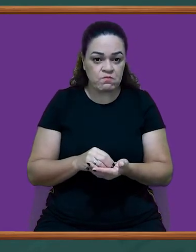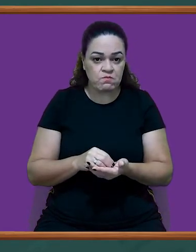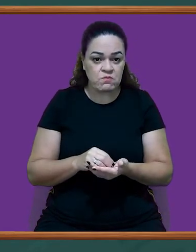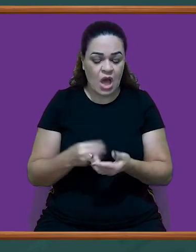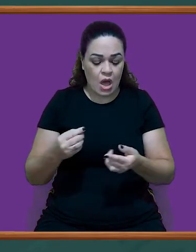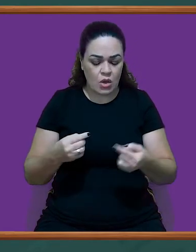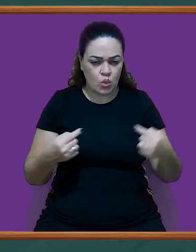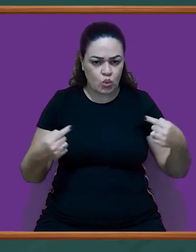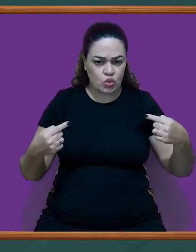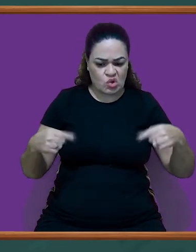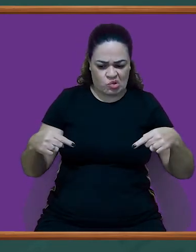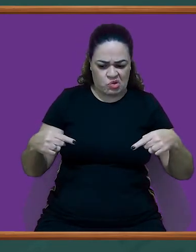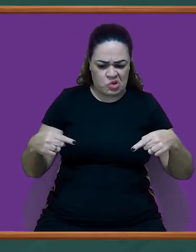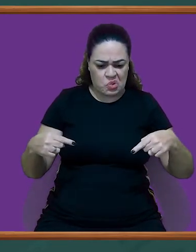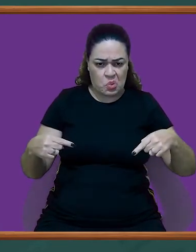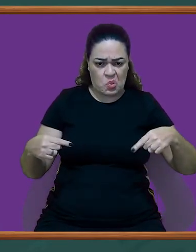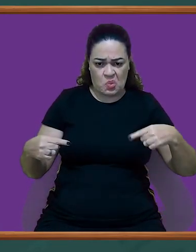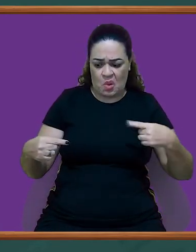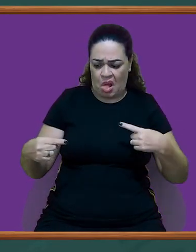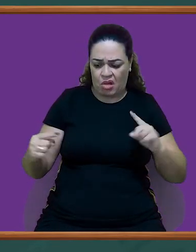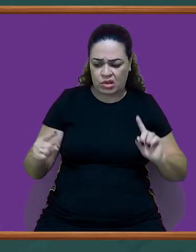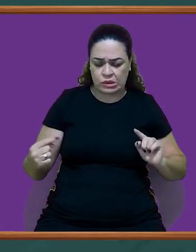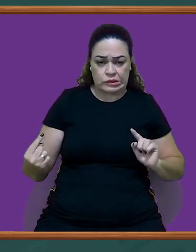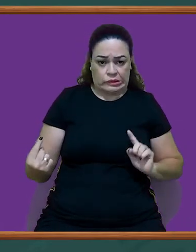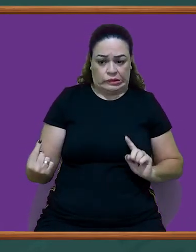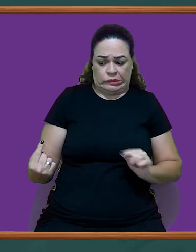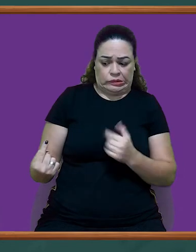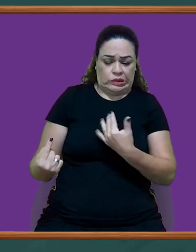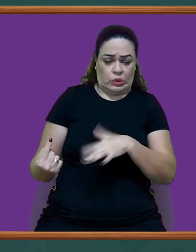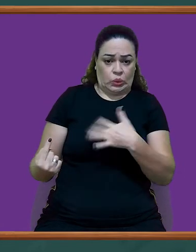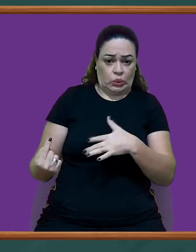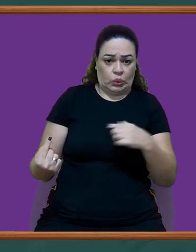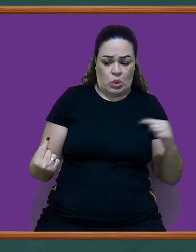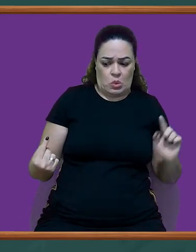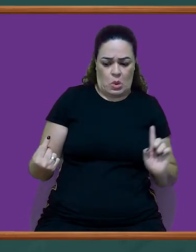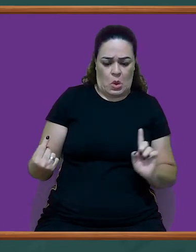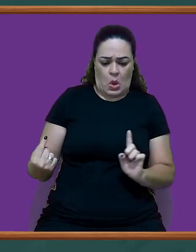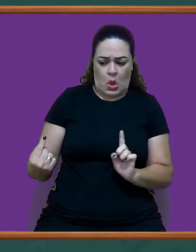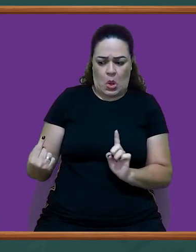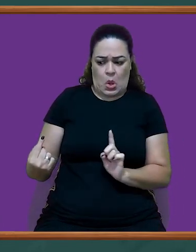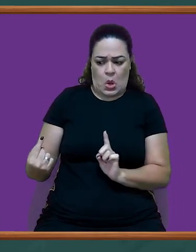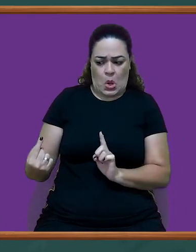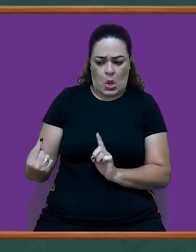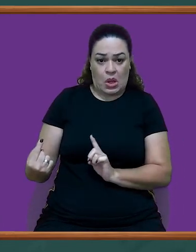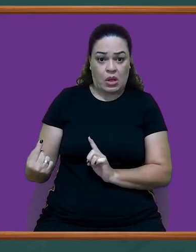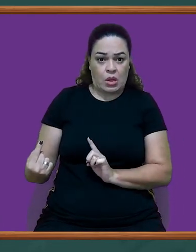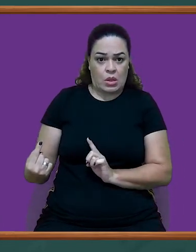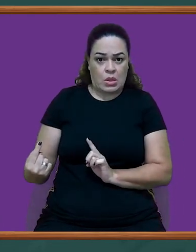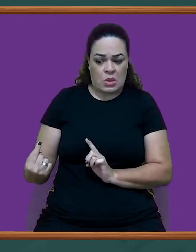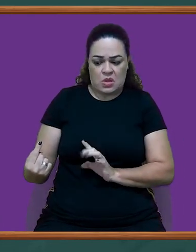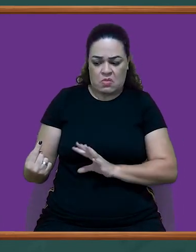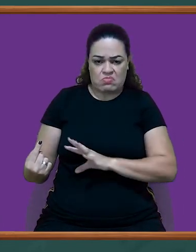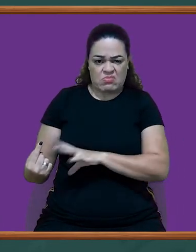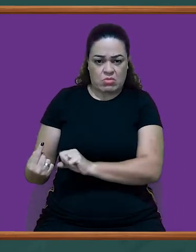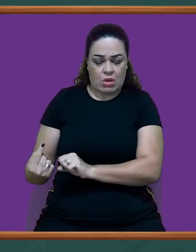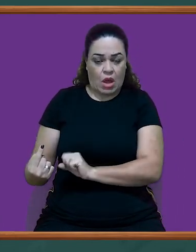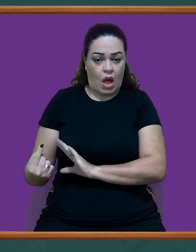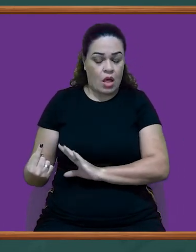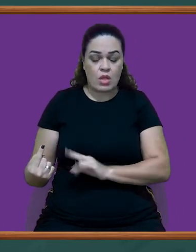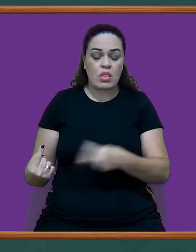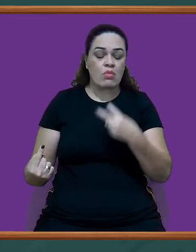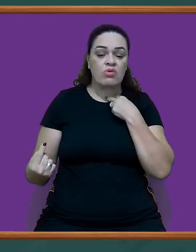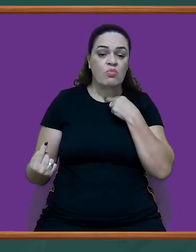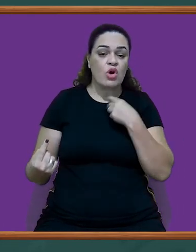peças inimigas Então nesse caso por exemplo se eu quisesse fazer rock grande eu não poderia nesse momento